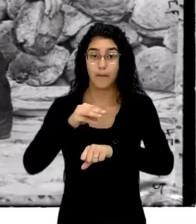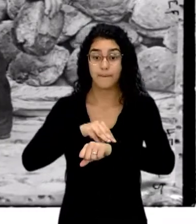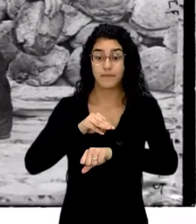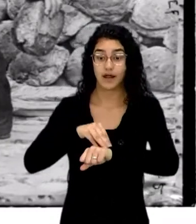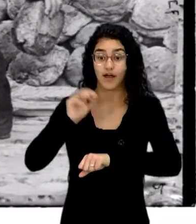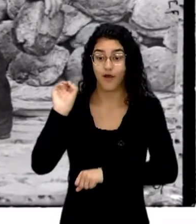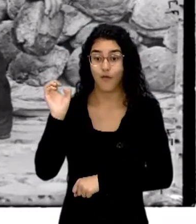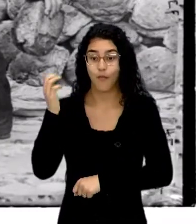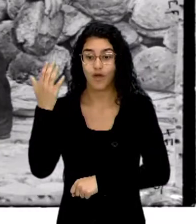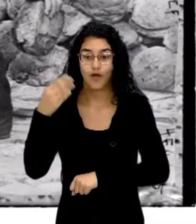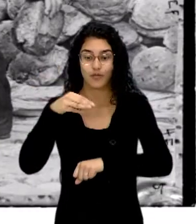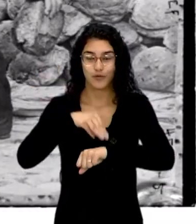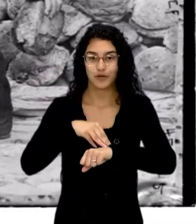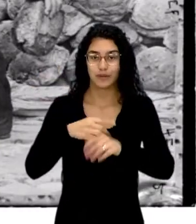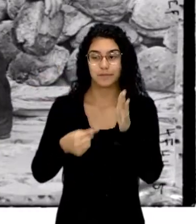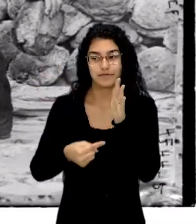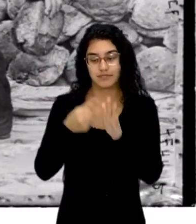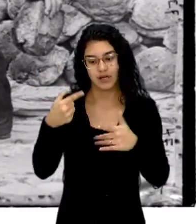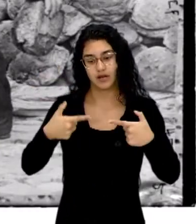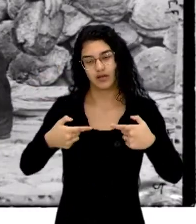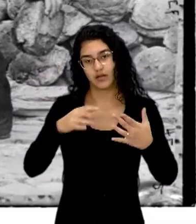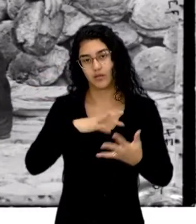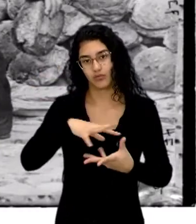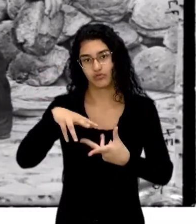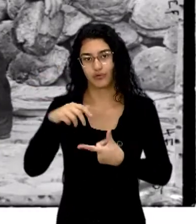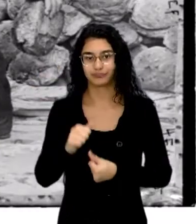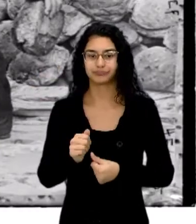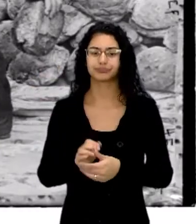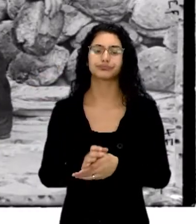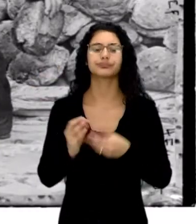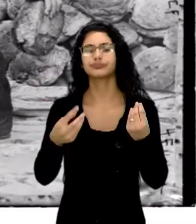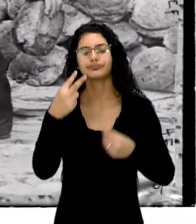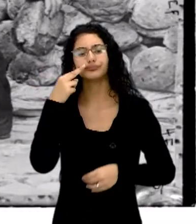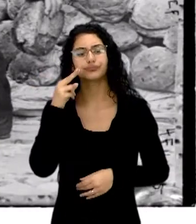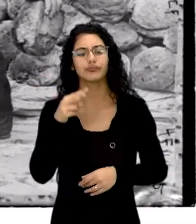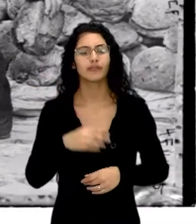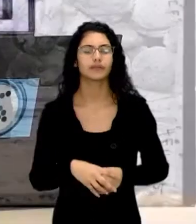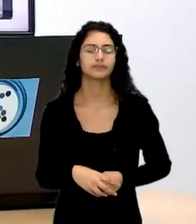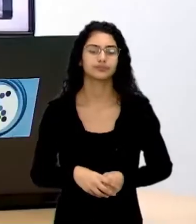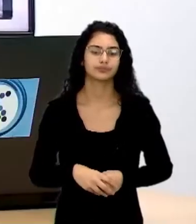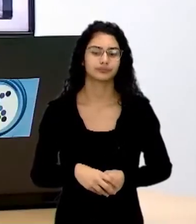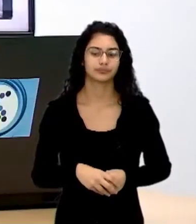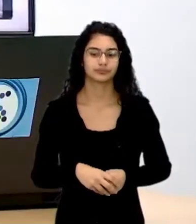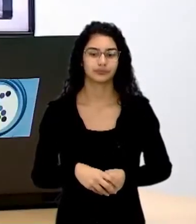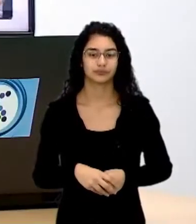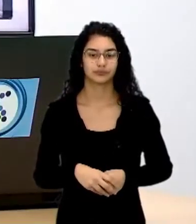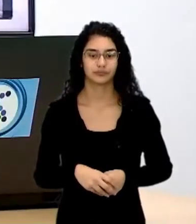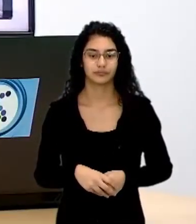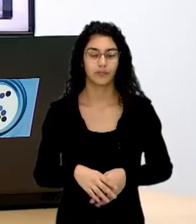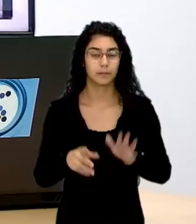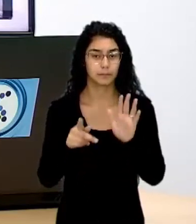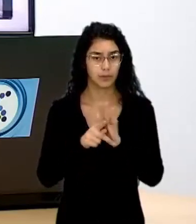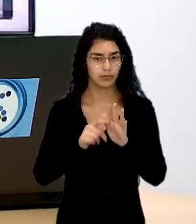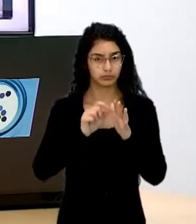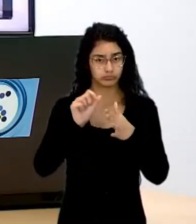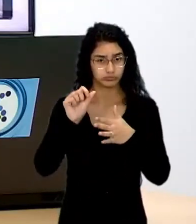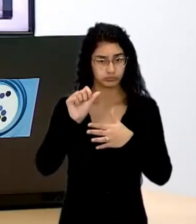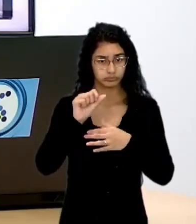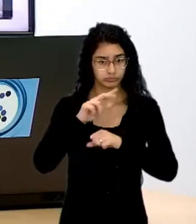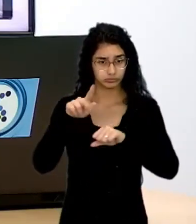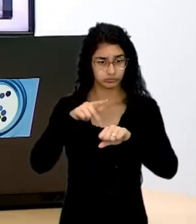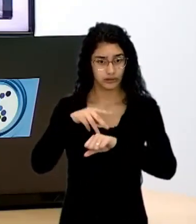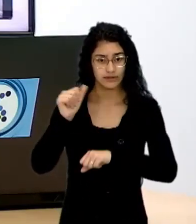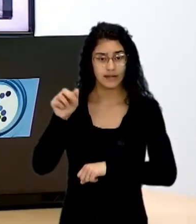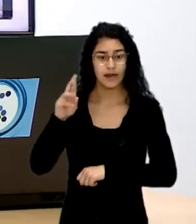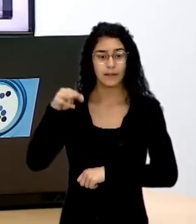ocorreu durante a Primeira Guerra Mundial. Mas vamos dar uma olhada na Armênia. A gente sabe que